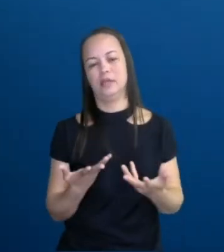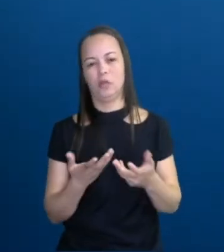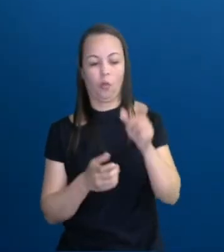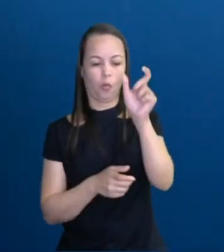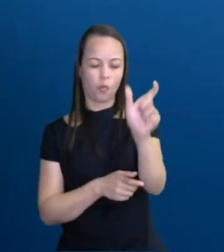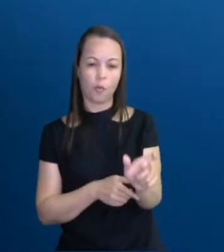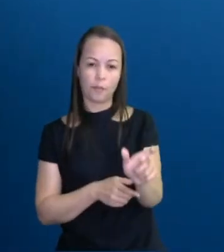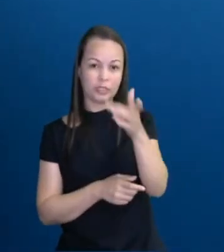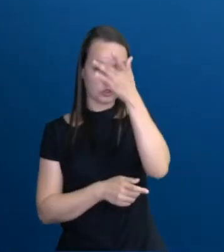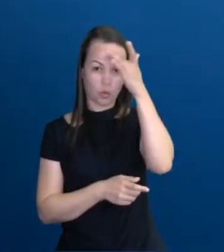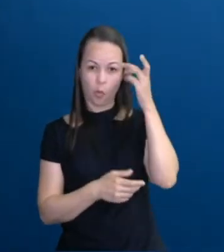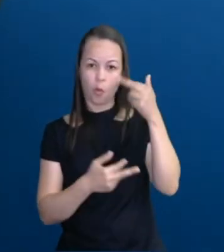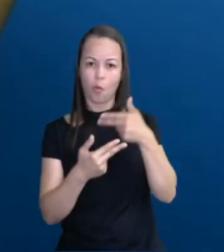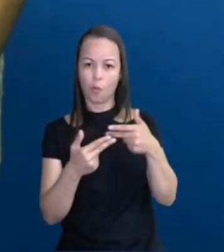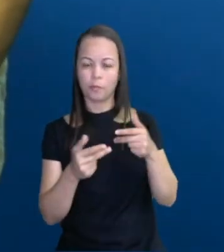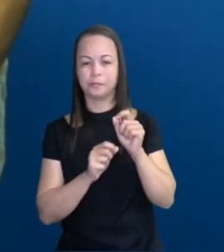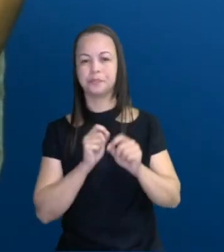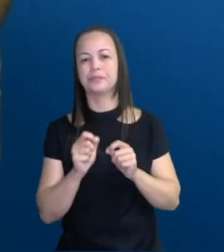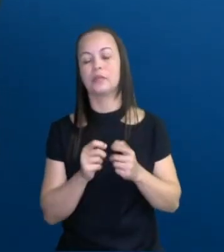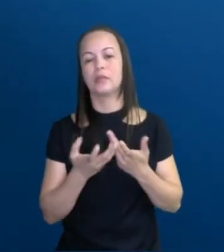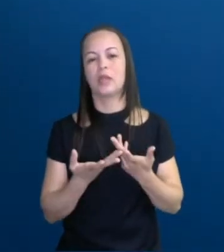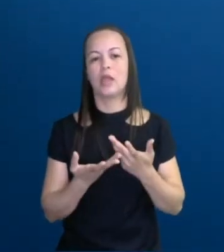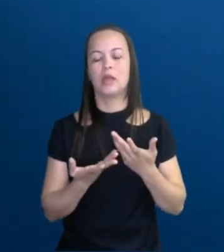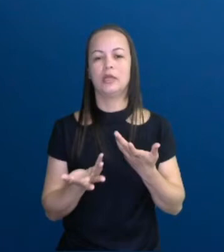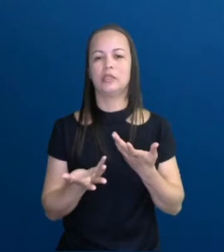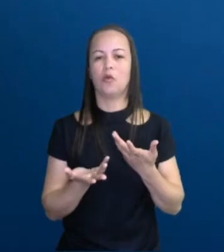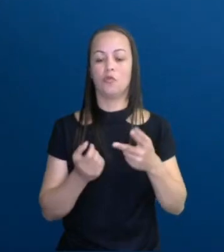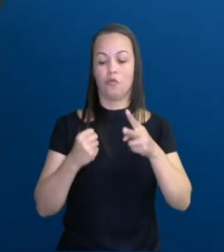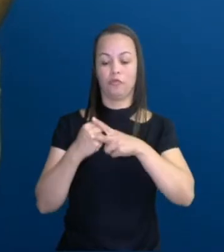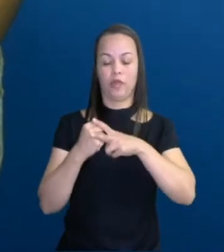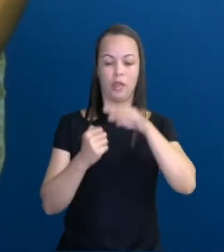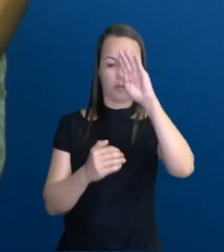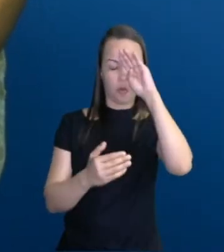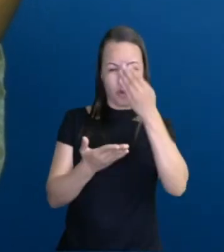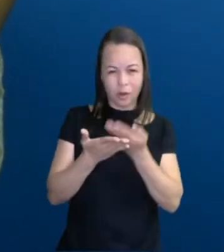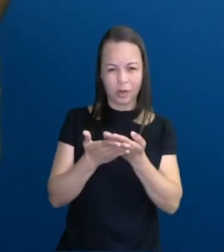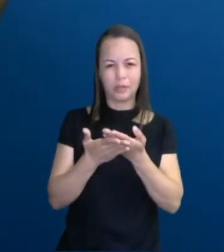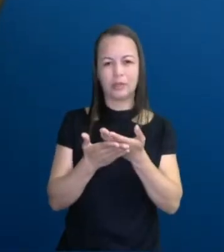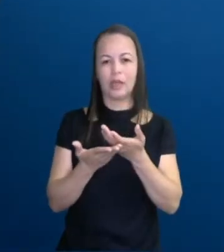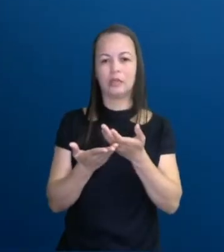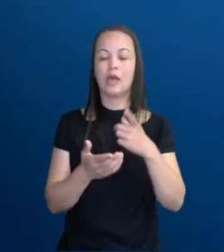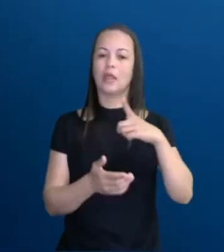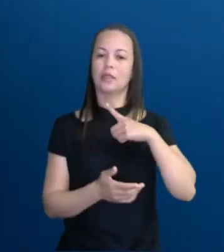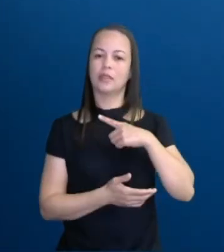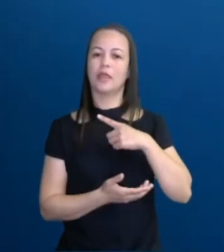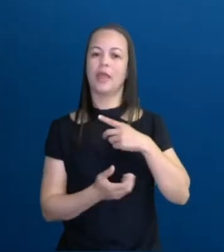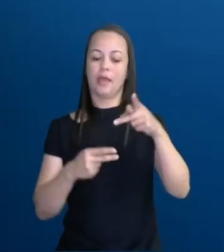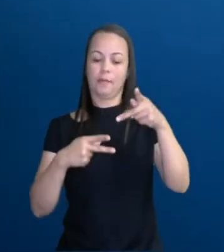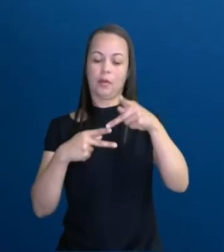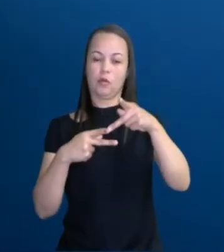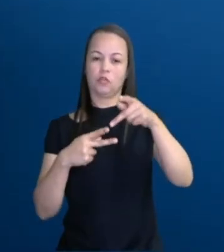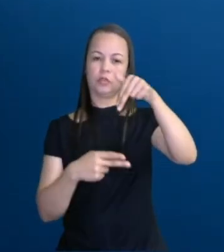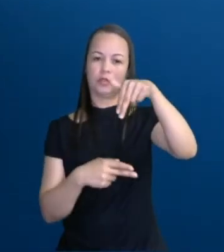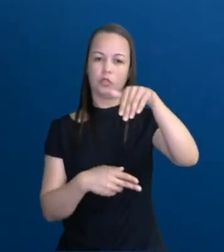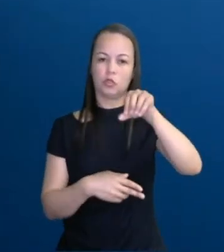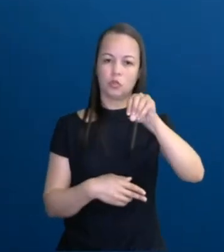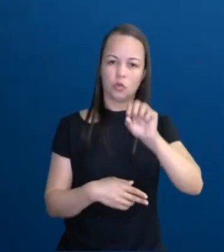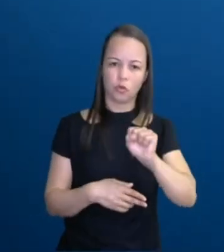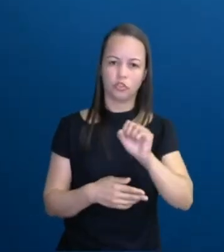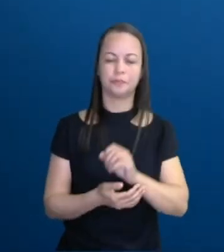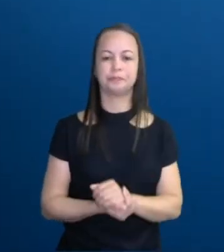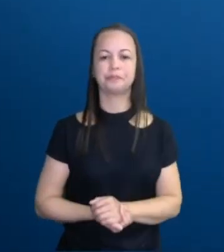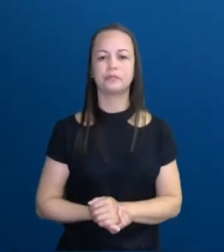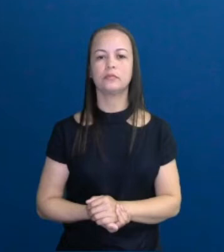em alguém. Percebam que após o verbo confiar, aparece a preposição nos. Então,